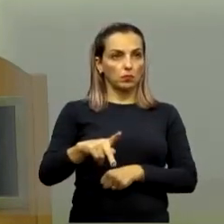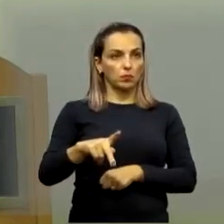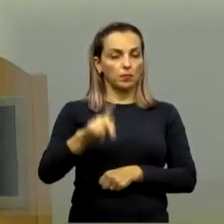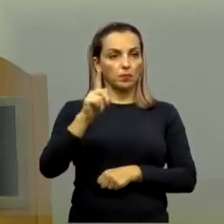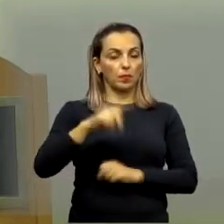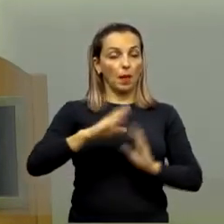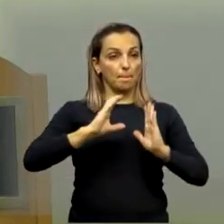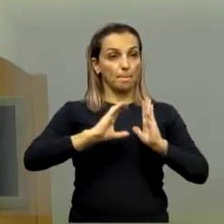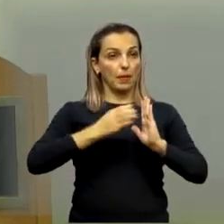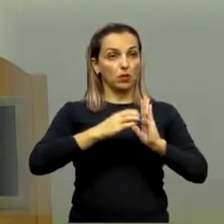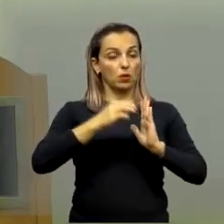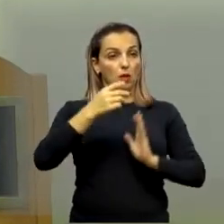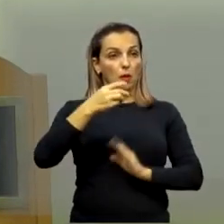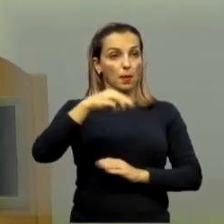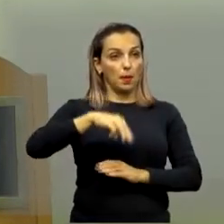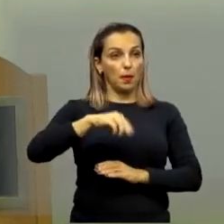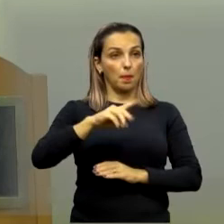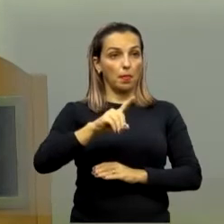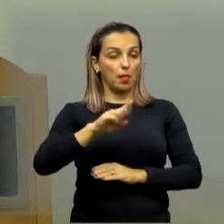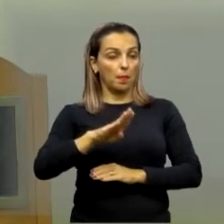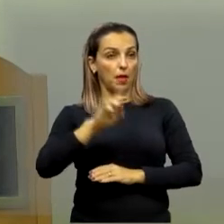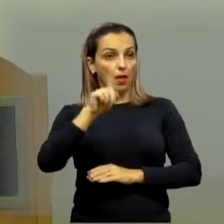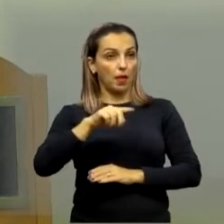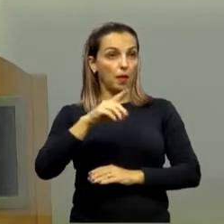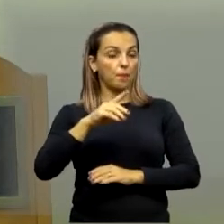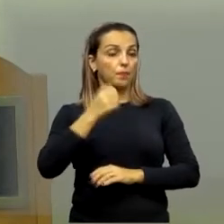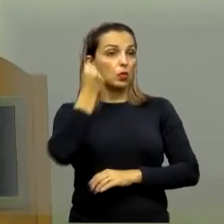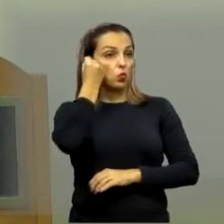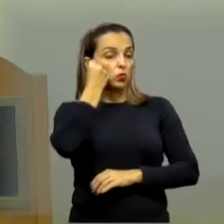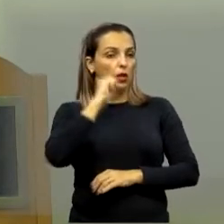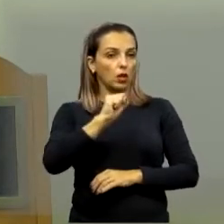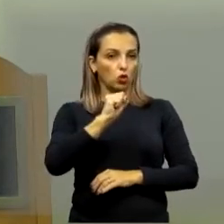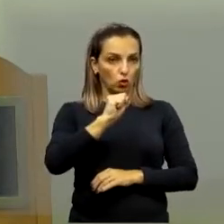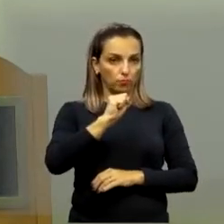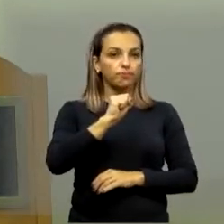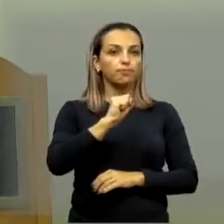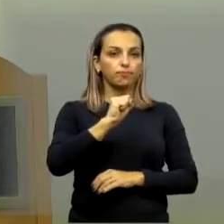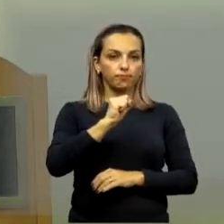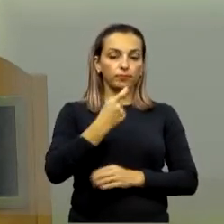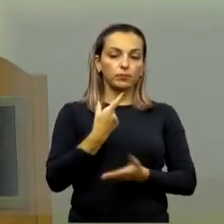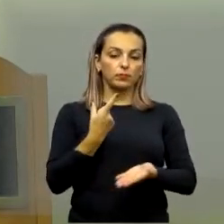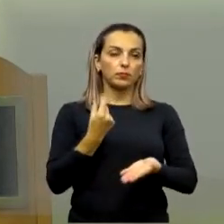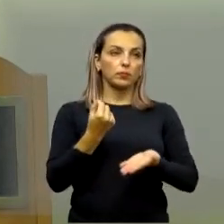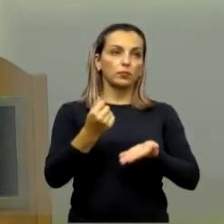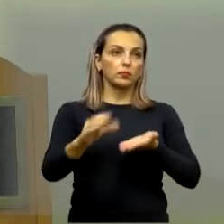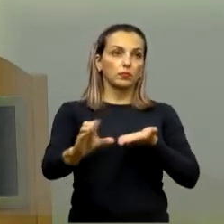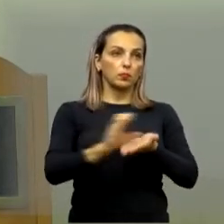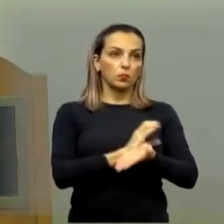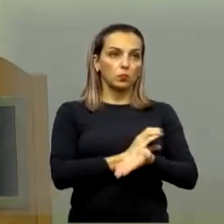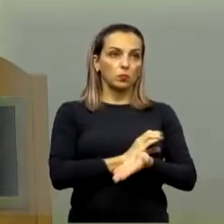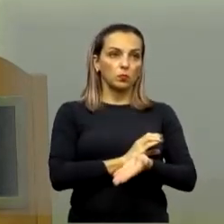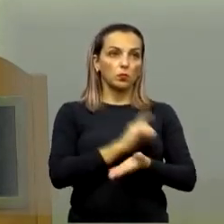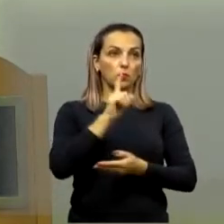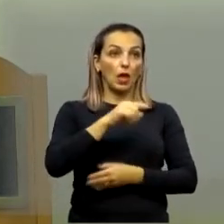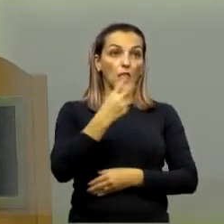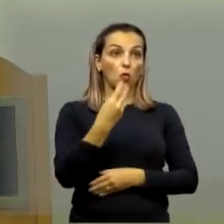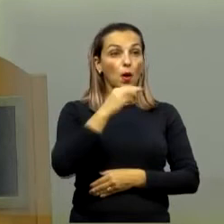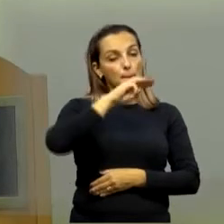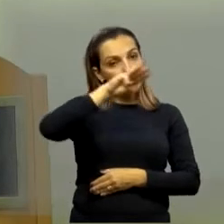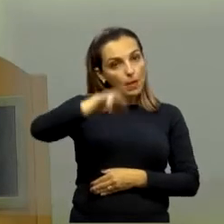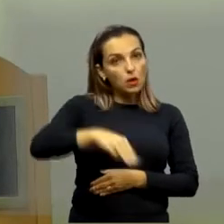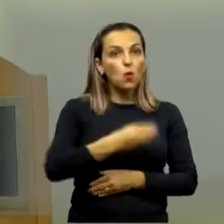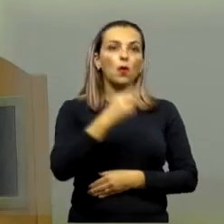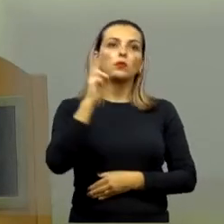Jordão do MDB tão só temos que agradecer nessa Senador Alexandre e a forte quase 2 milhões